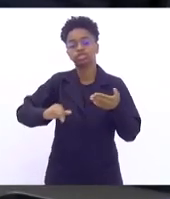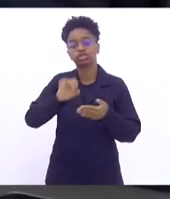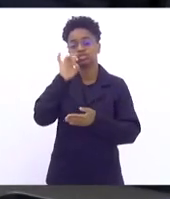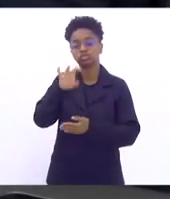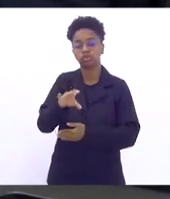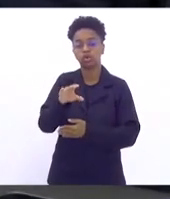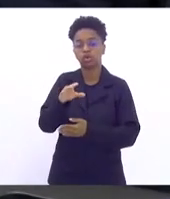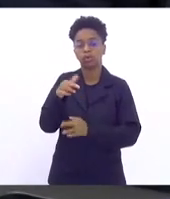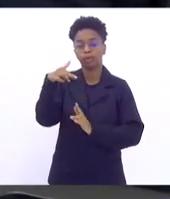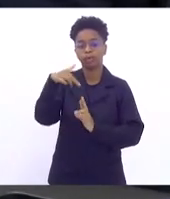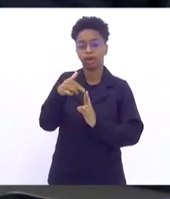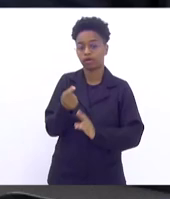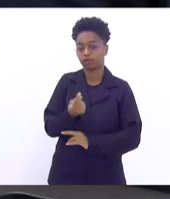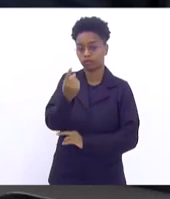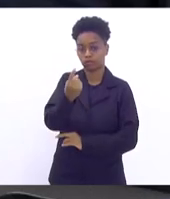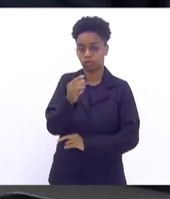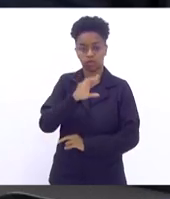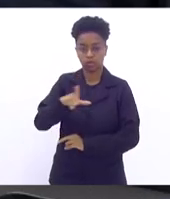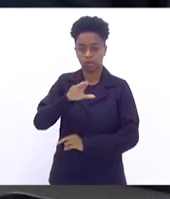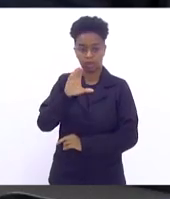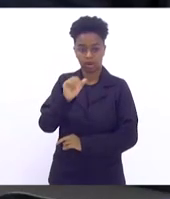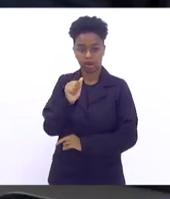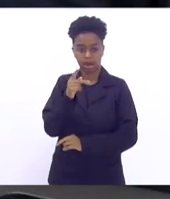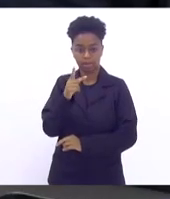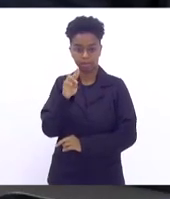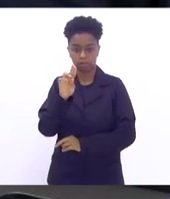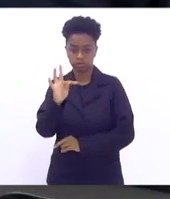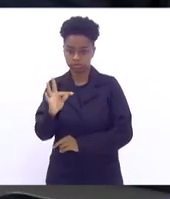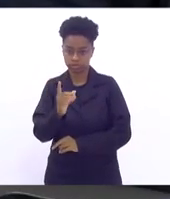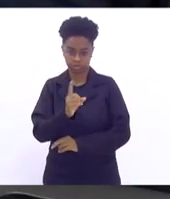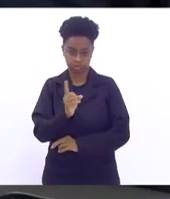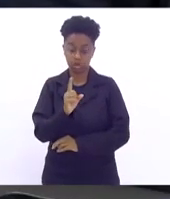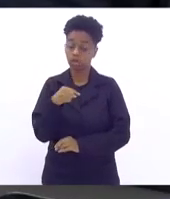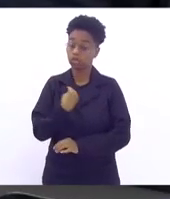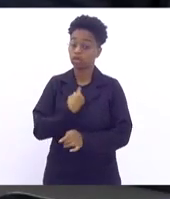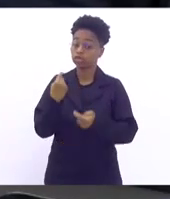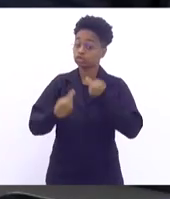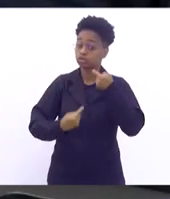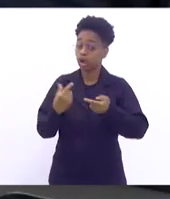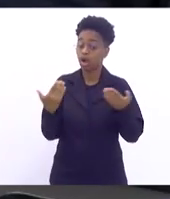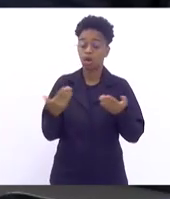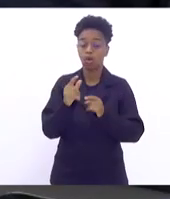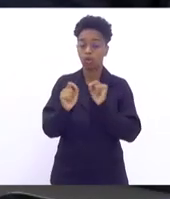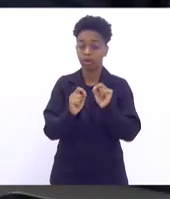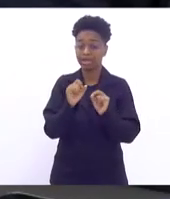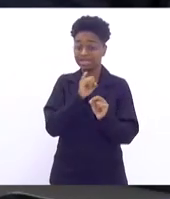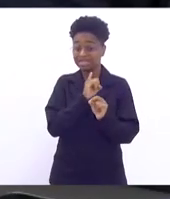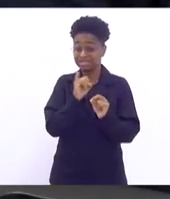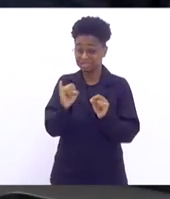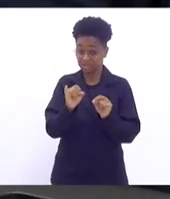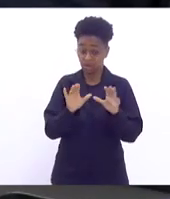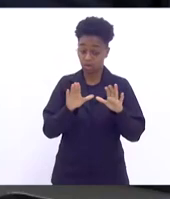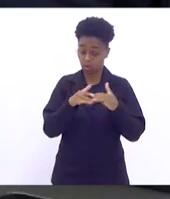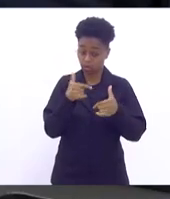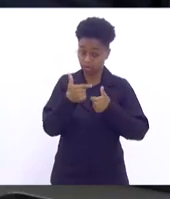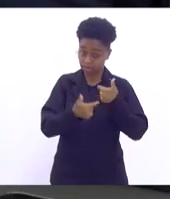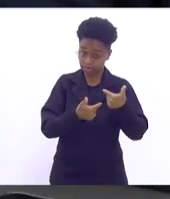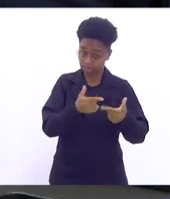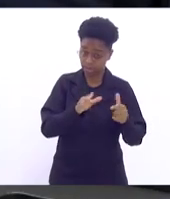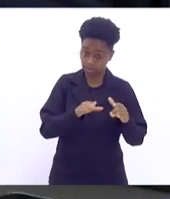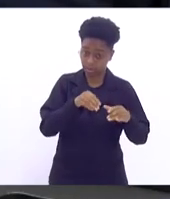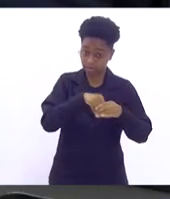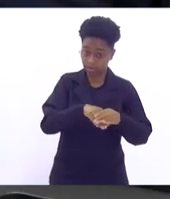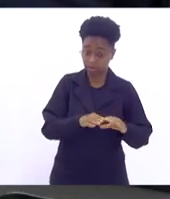capo do Artigo 8 do artigo 8º a discussão Nossa aqui nesse momento é se a frente terá necessidade